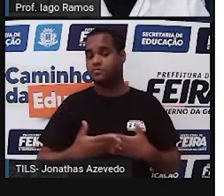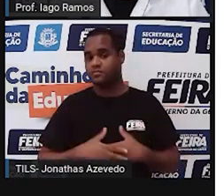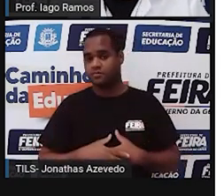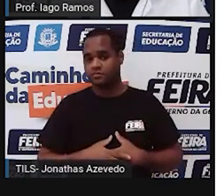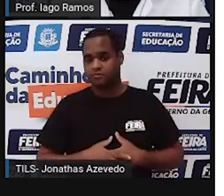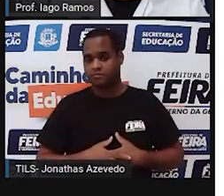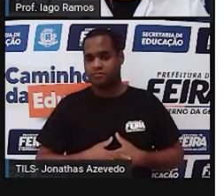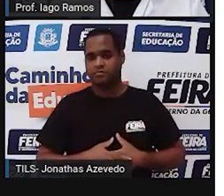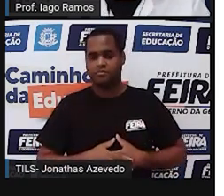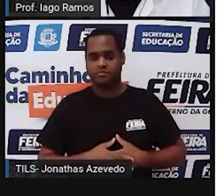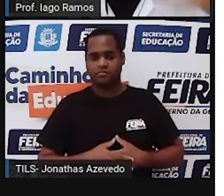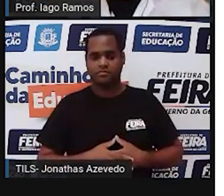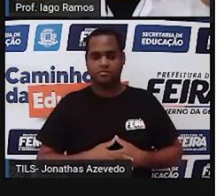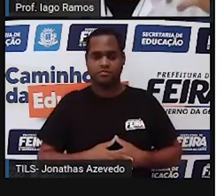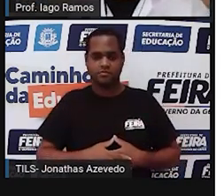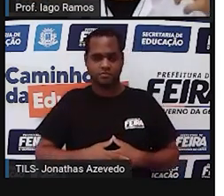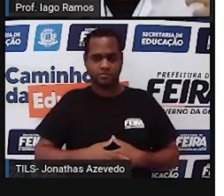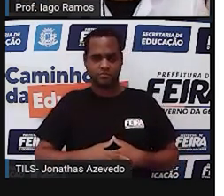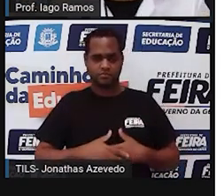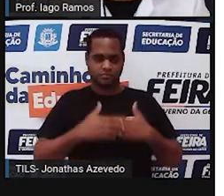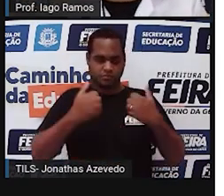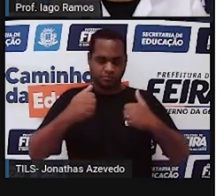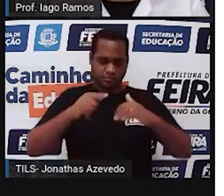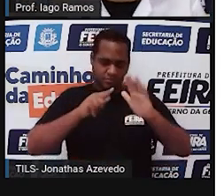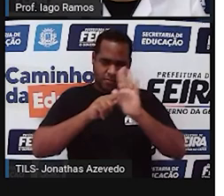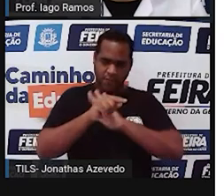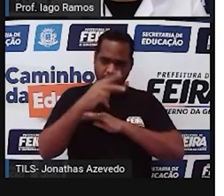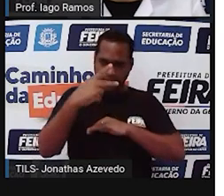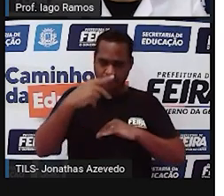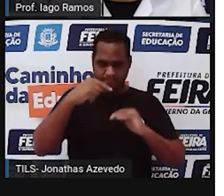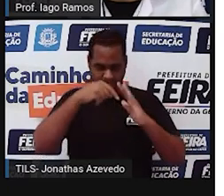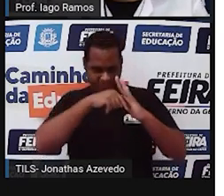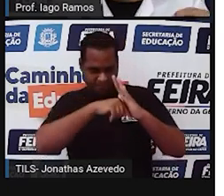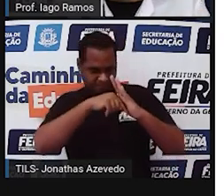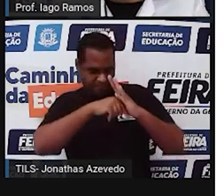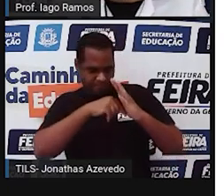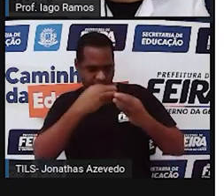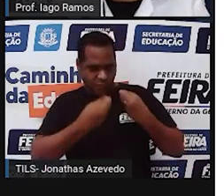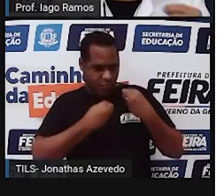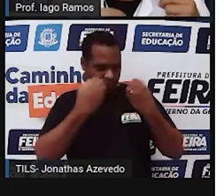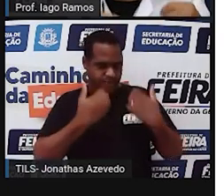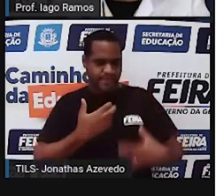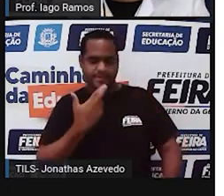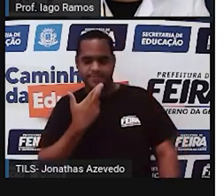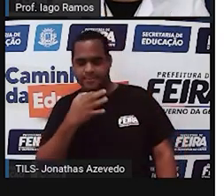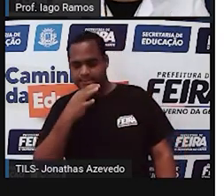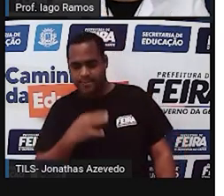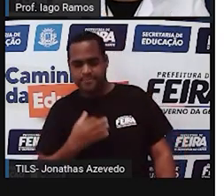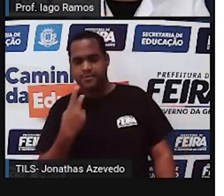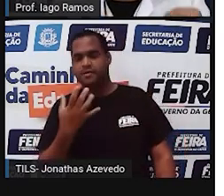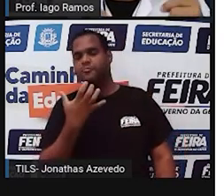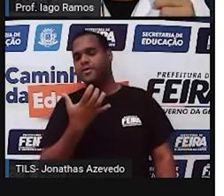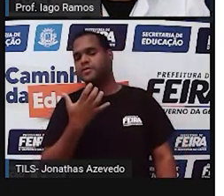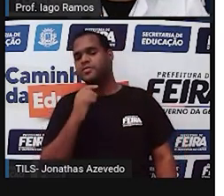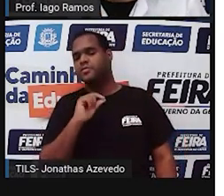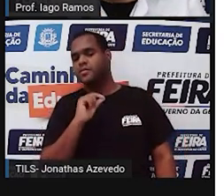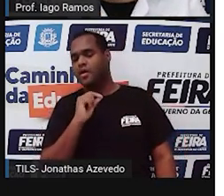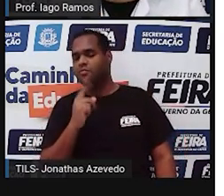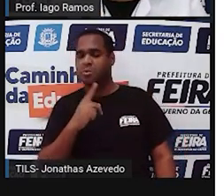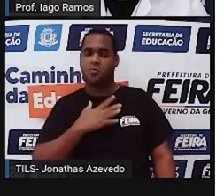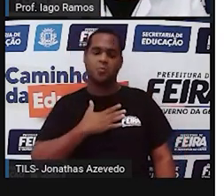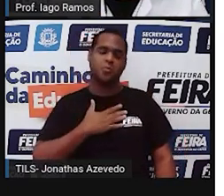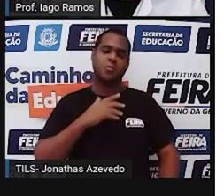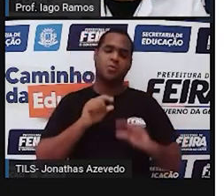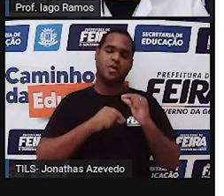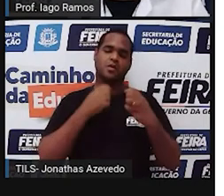Por que que essa pergunta te faz você se avaliar? Porque para você responder o que você queria o que você gostaria